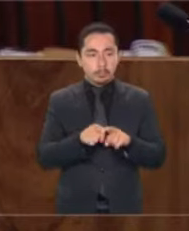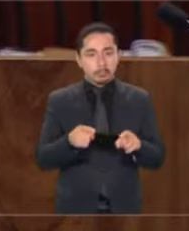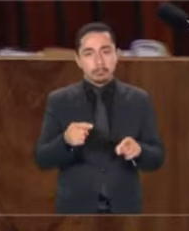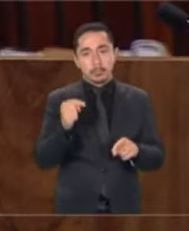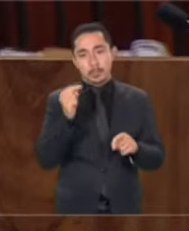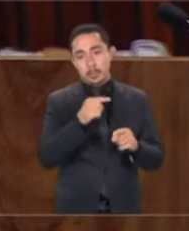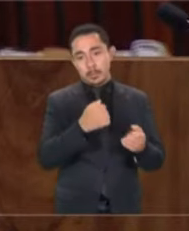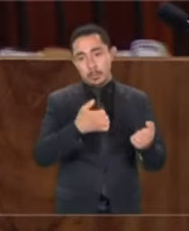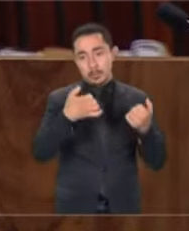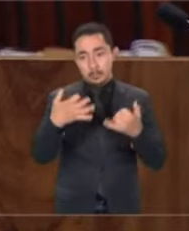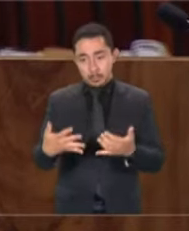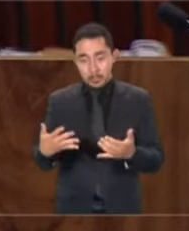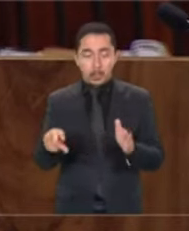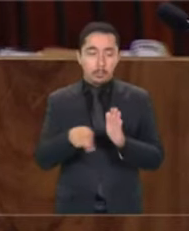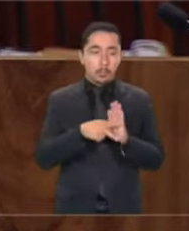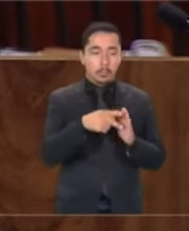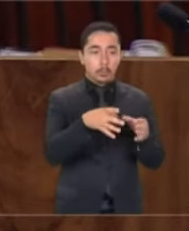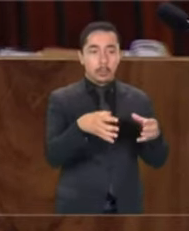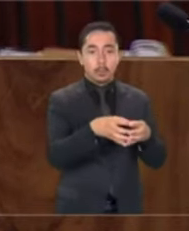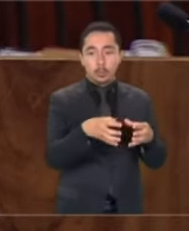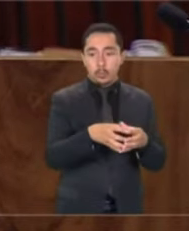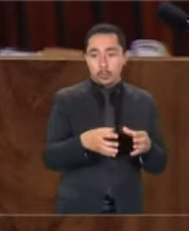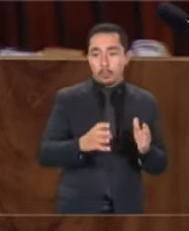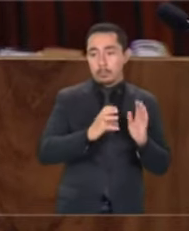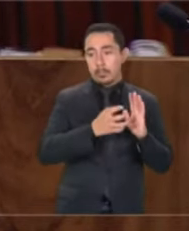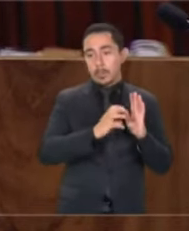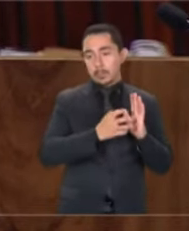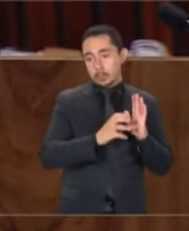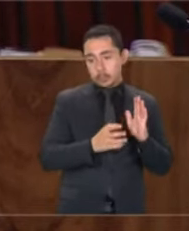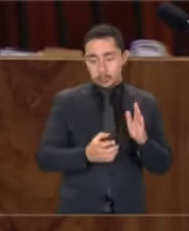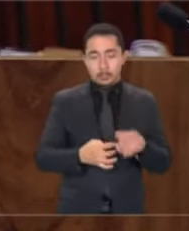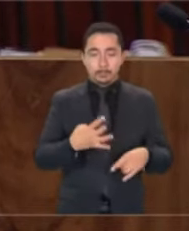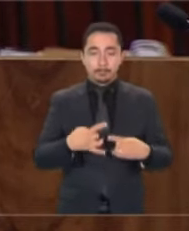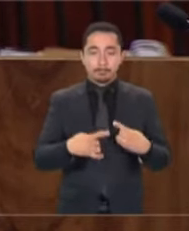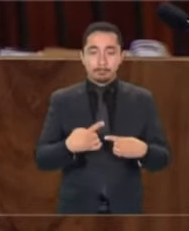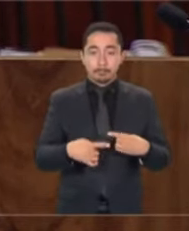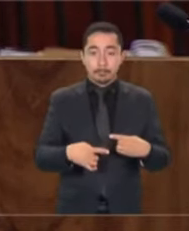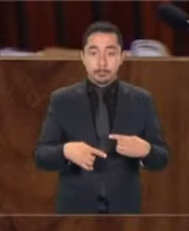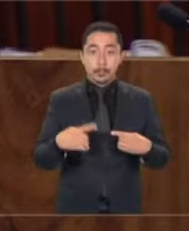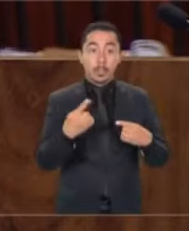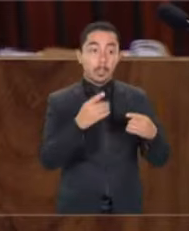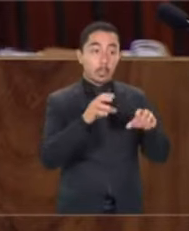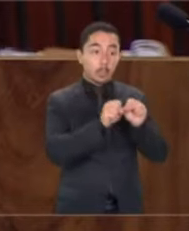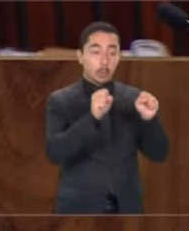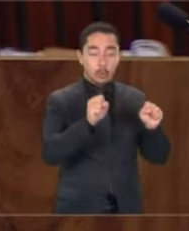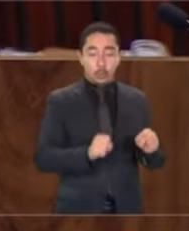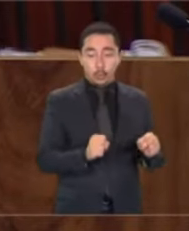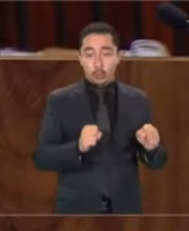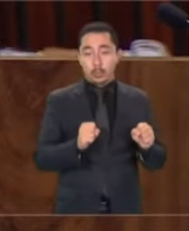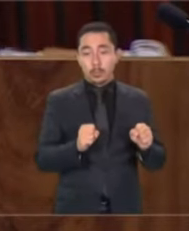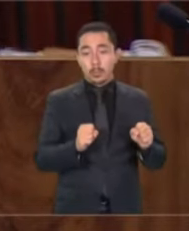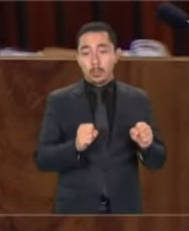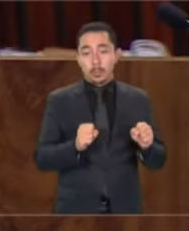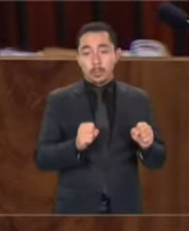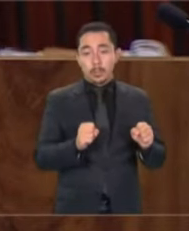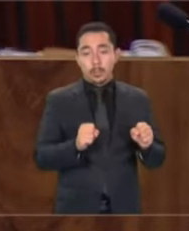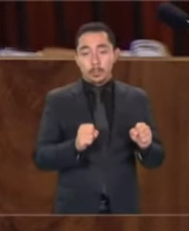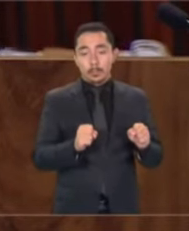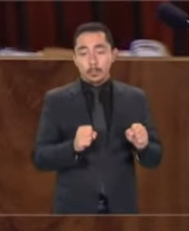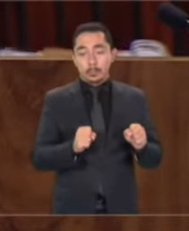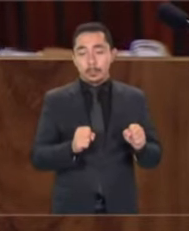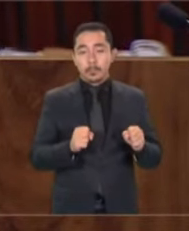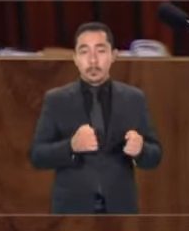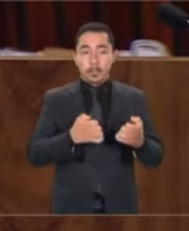pelo partido político. Neste norte, esta Corte Superior ratificou a compreensão de que, abro aspas, os